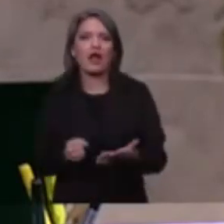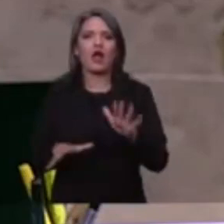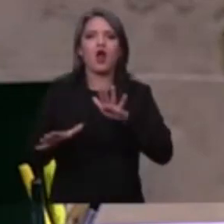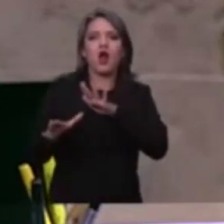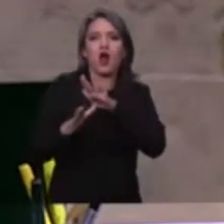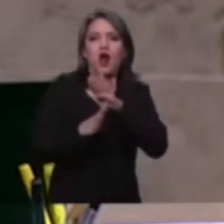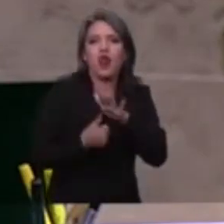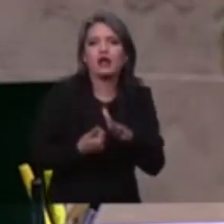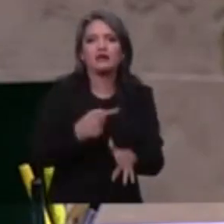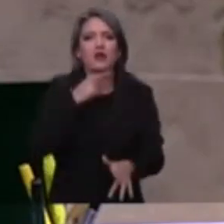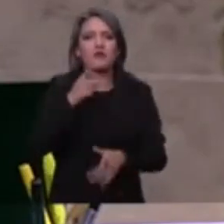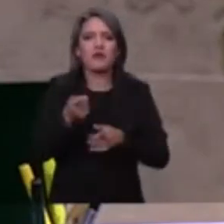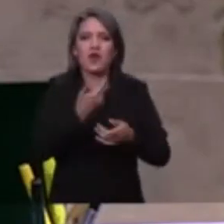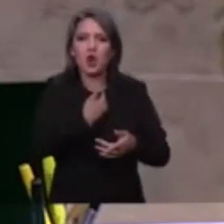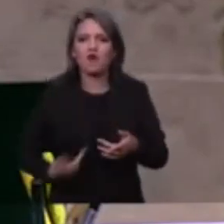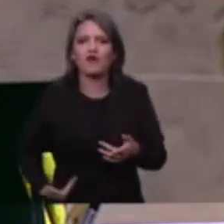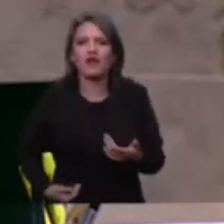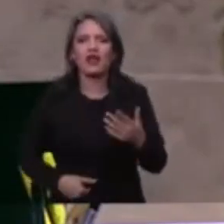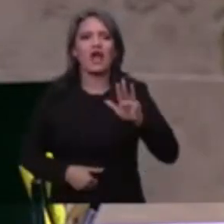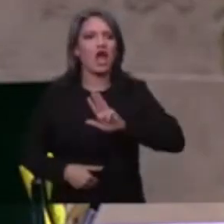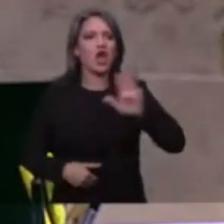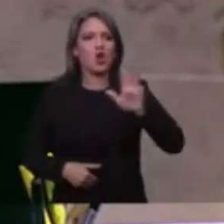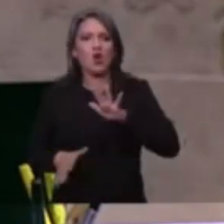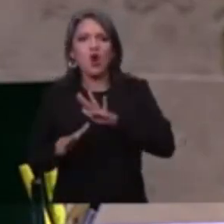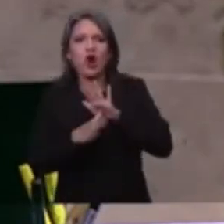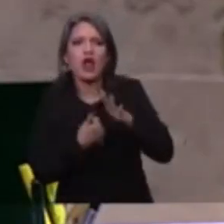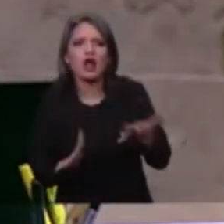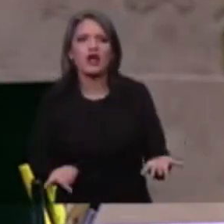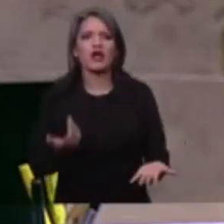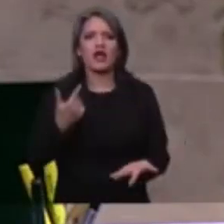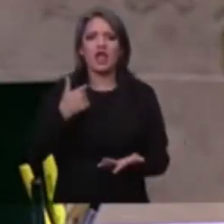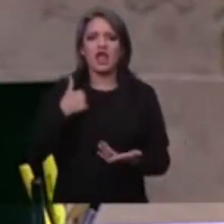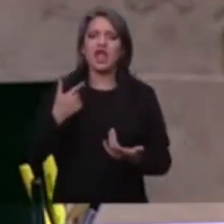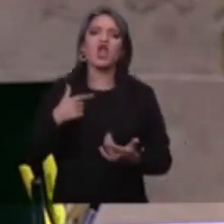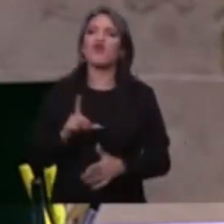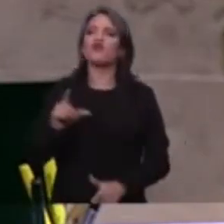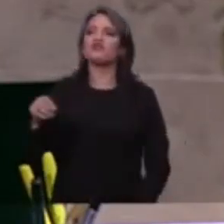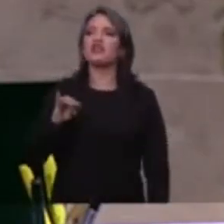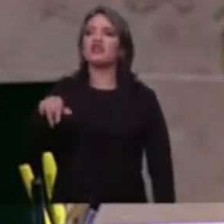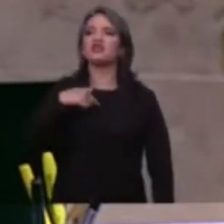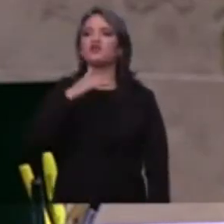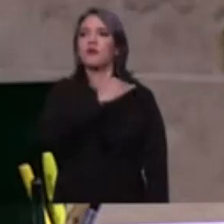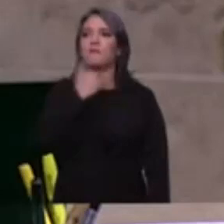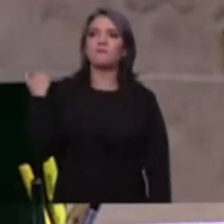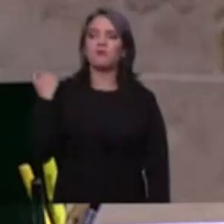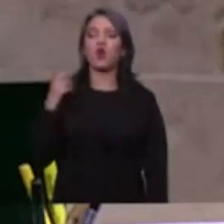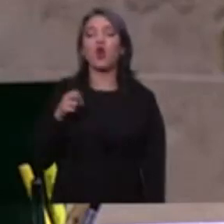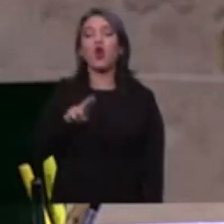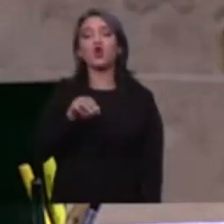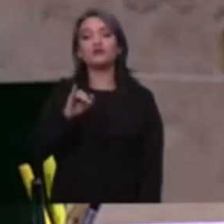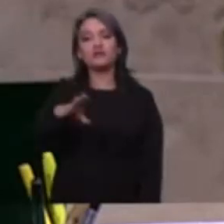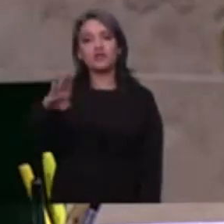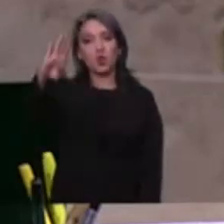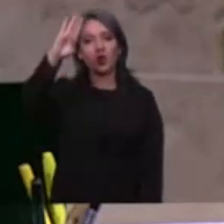Lula ladrão, bem como dizendo que só sairiam dali mortos ou com a intervenção do Exército.